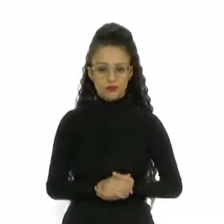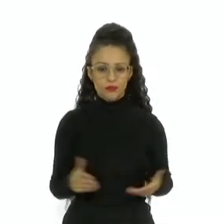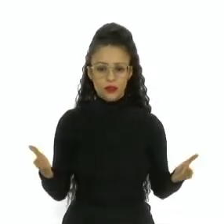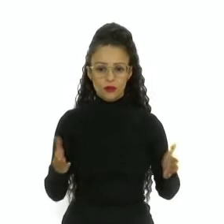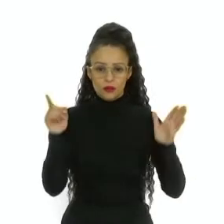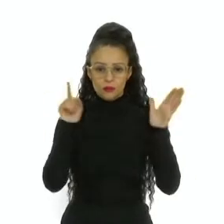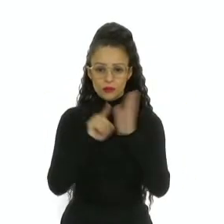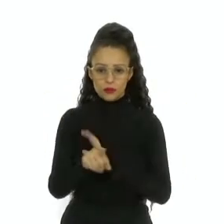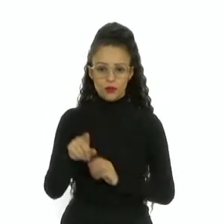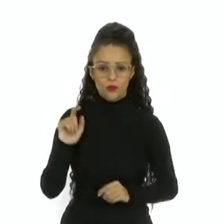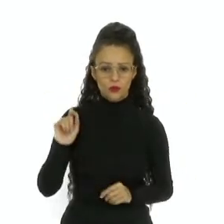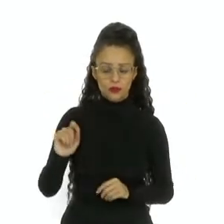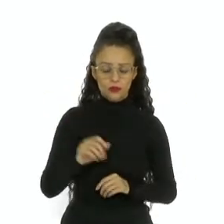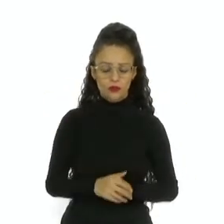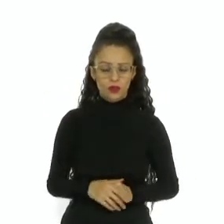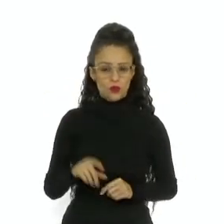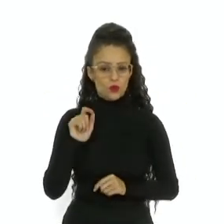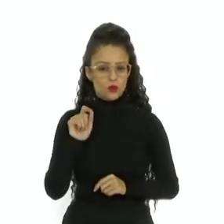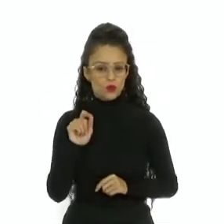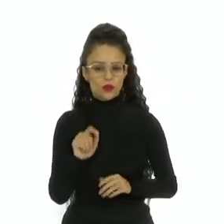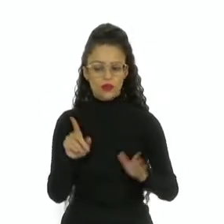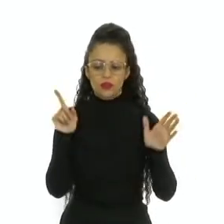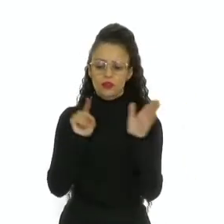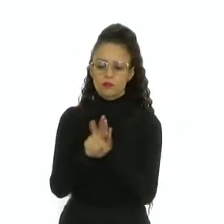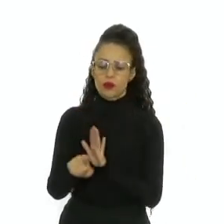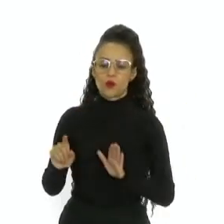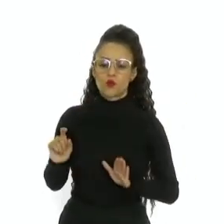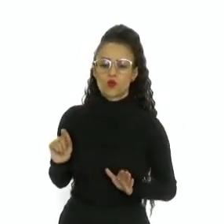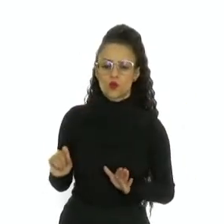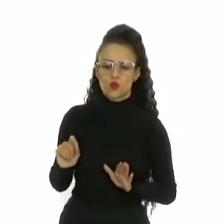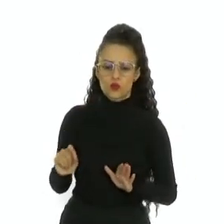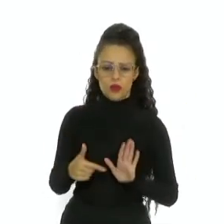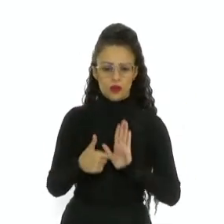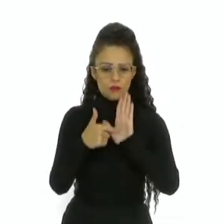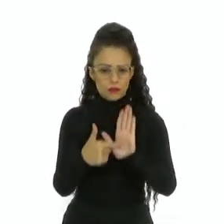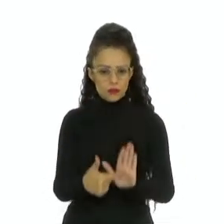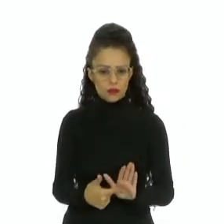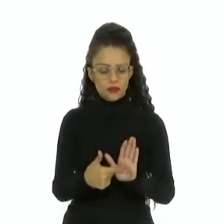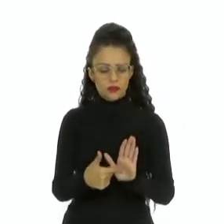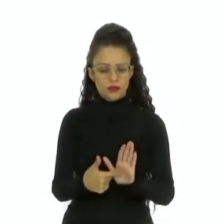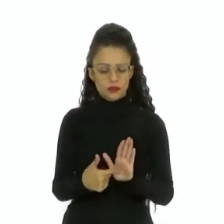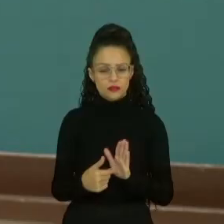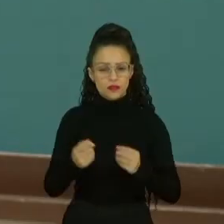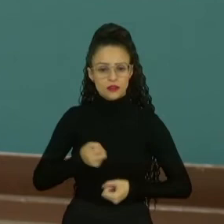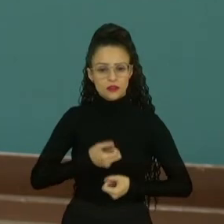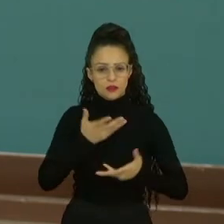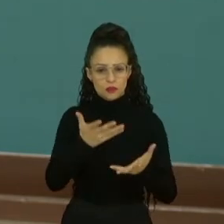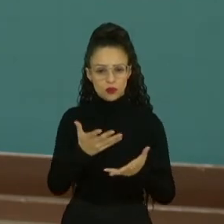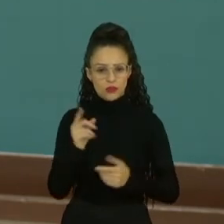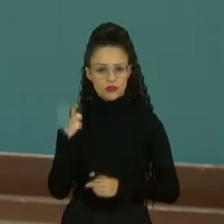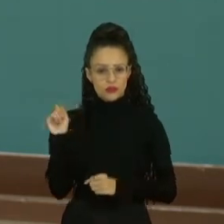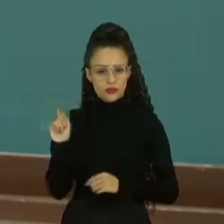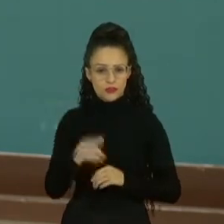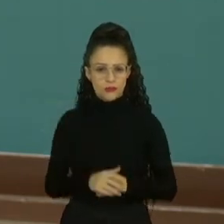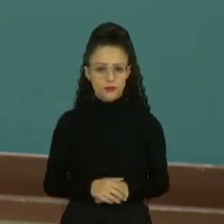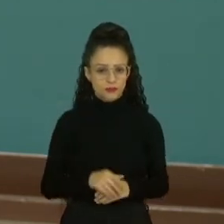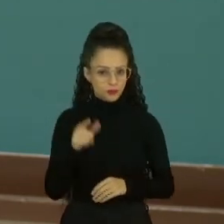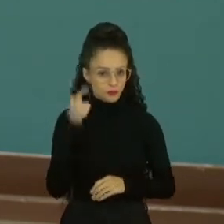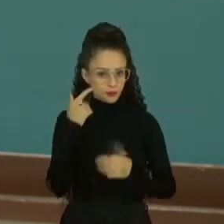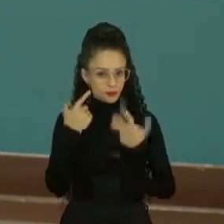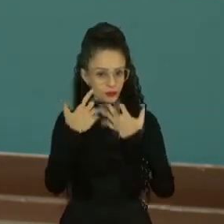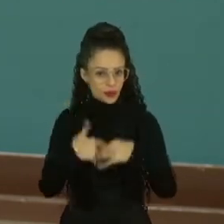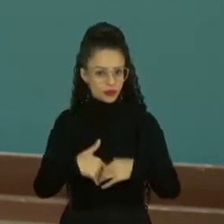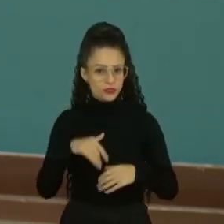a perguntinha é: qual é o questionamento apresentado pelo eu lírico no trecho acima? Pense um